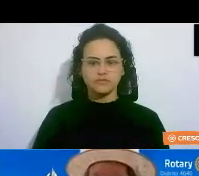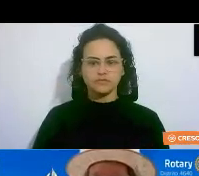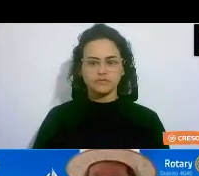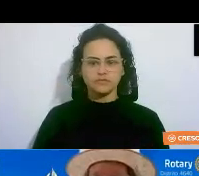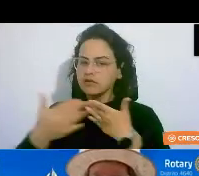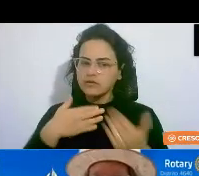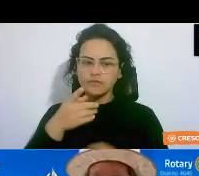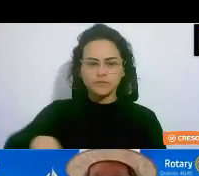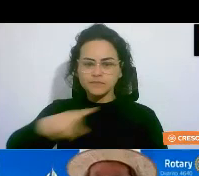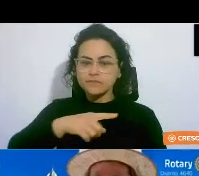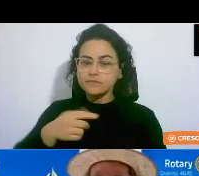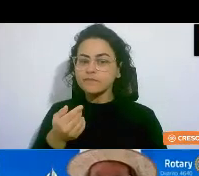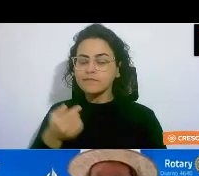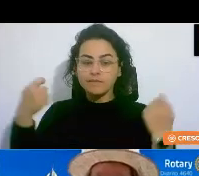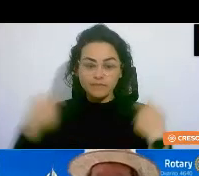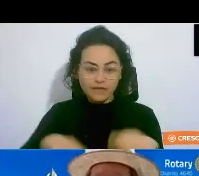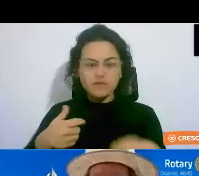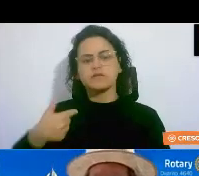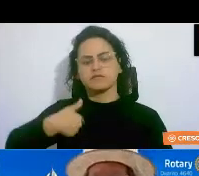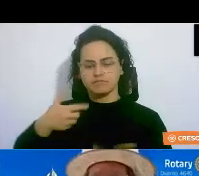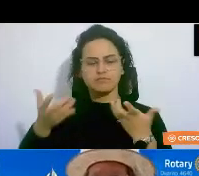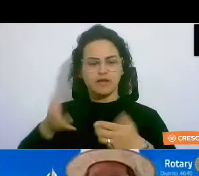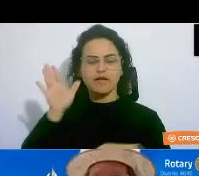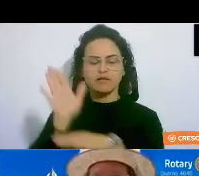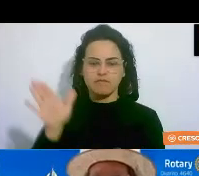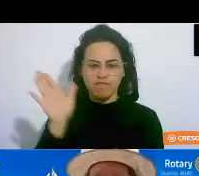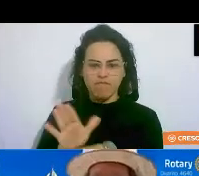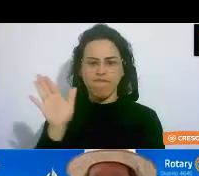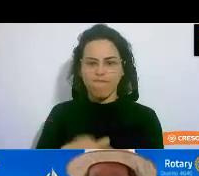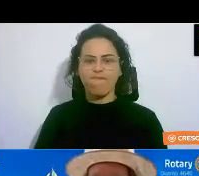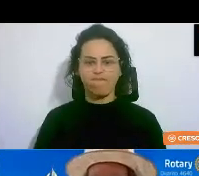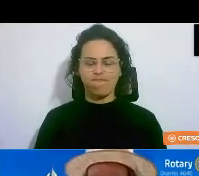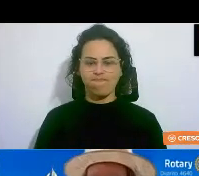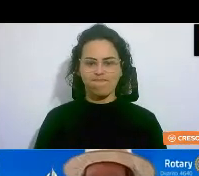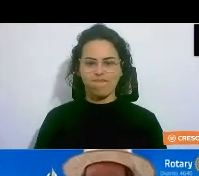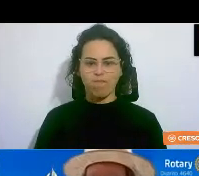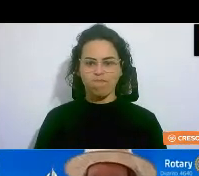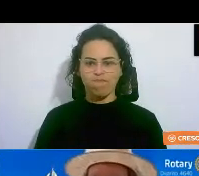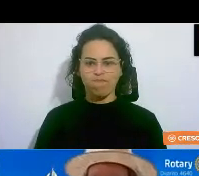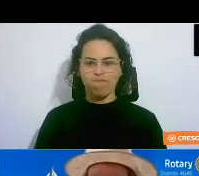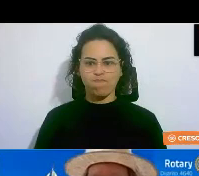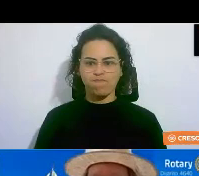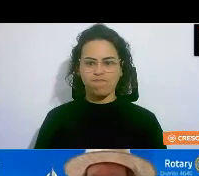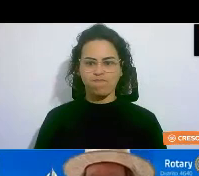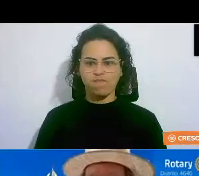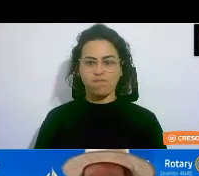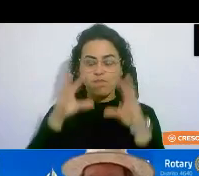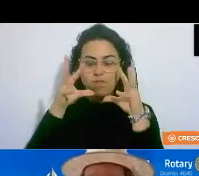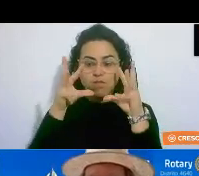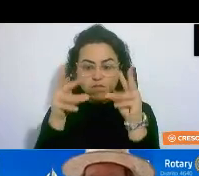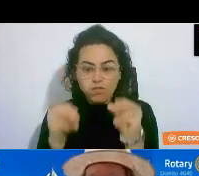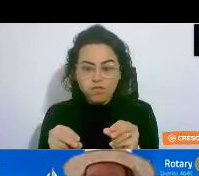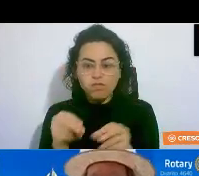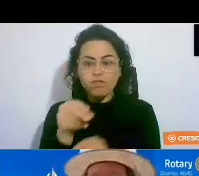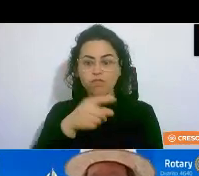preciso, tá? Para auxiliá-los, não só como Sociedade Porreres, mas, enfim, em tudo que se refere a